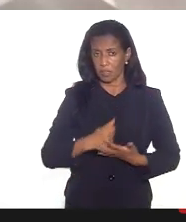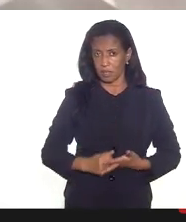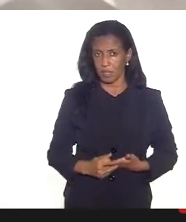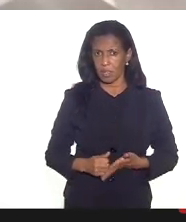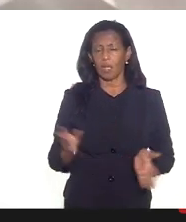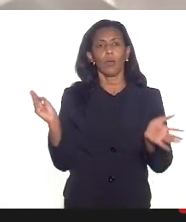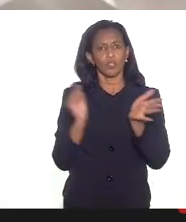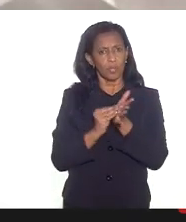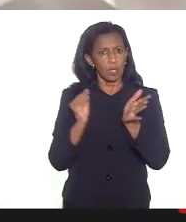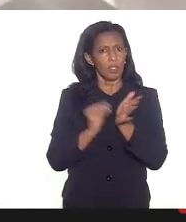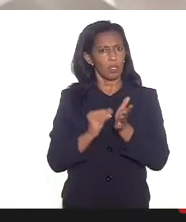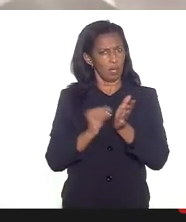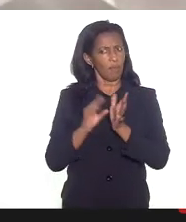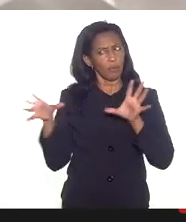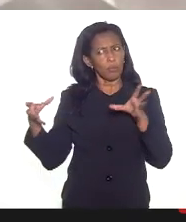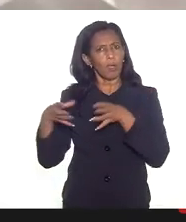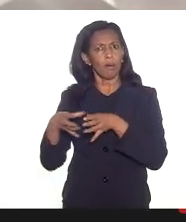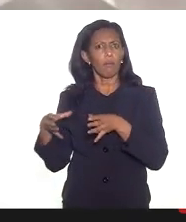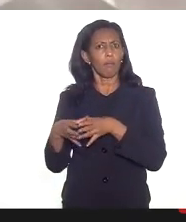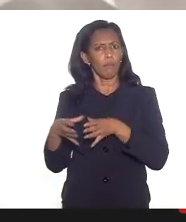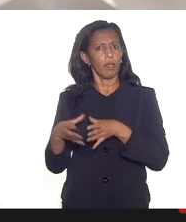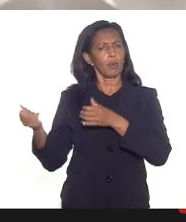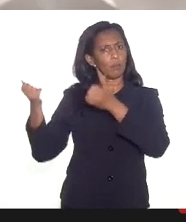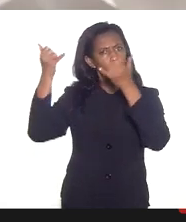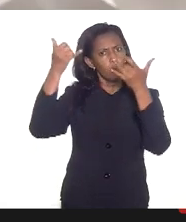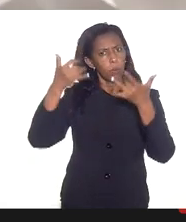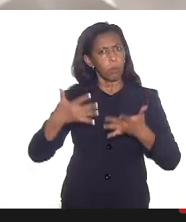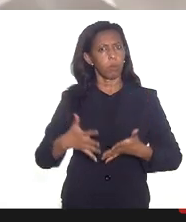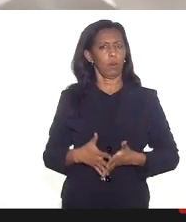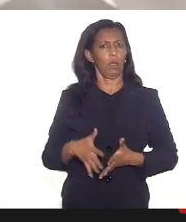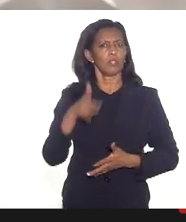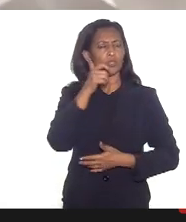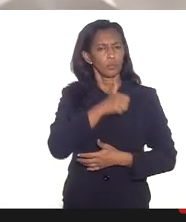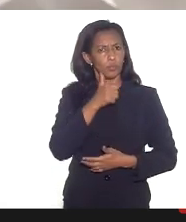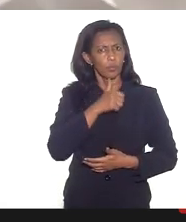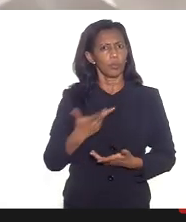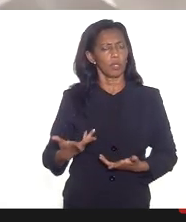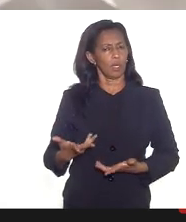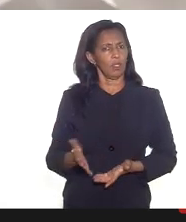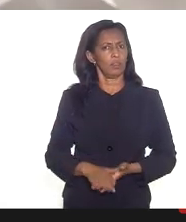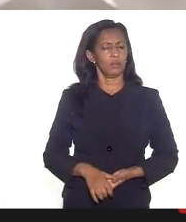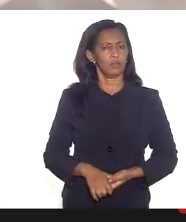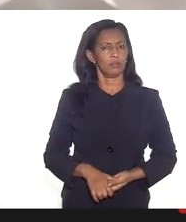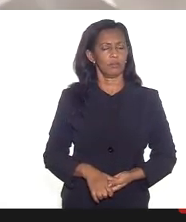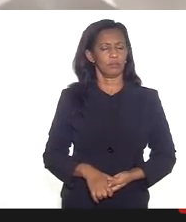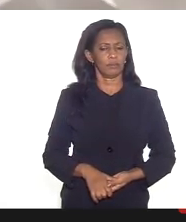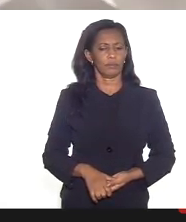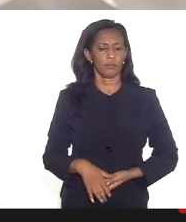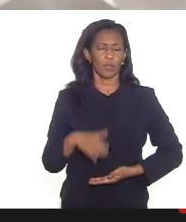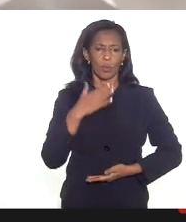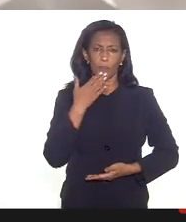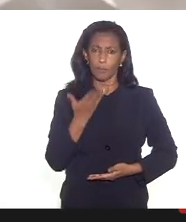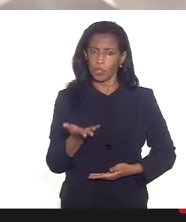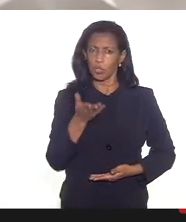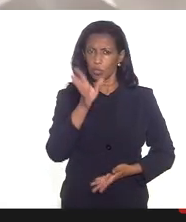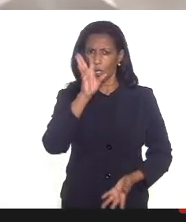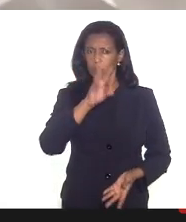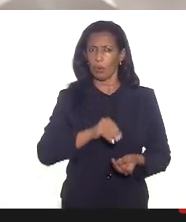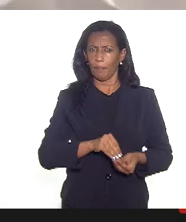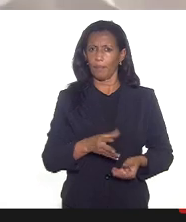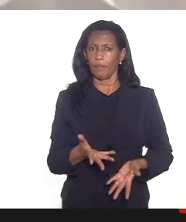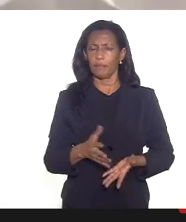eu acho que falta também uma campanha de esclarecimento das Mulheres nesse princesa tão pedindo a só para a sala